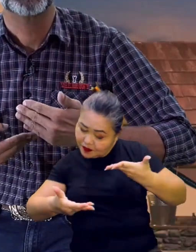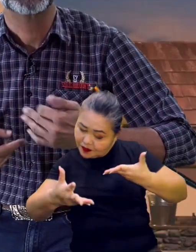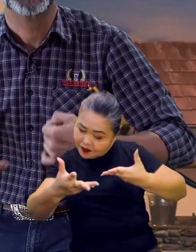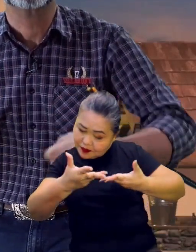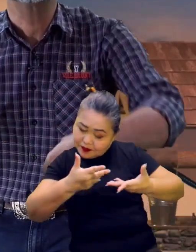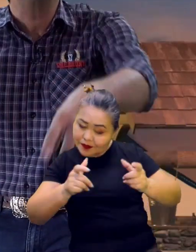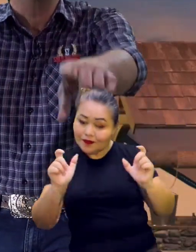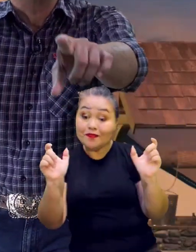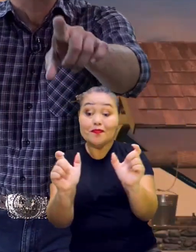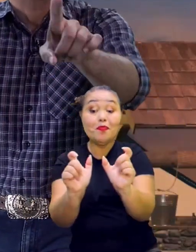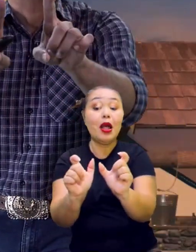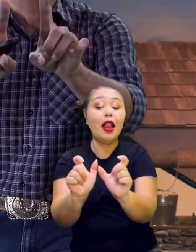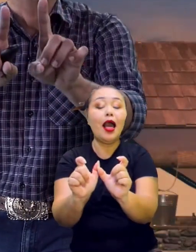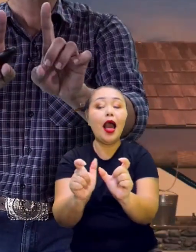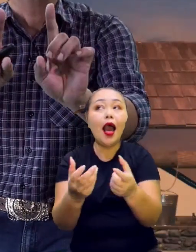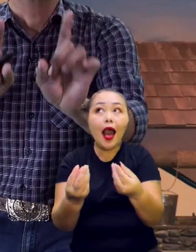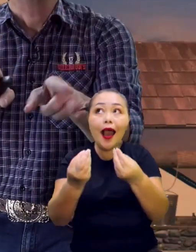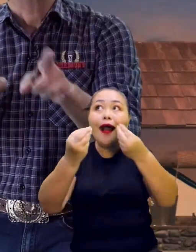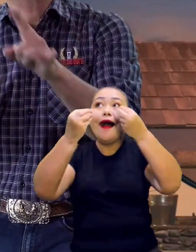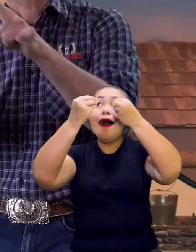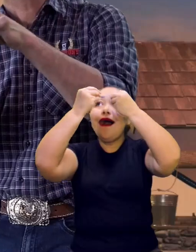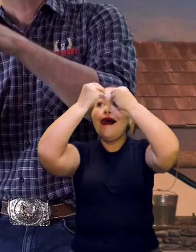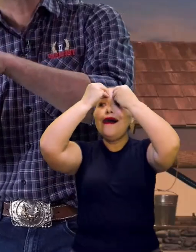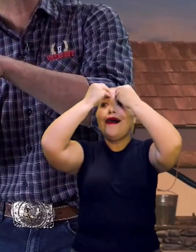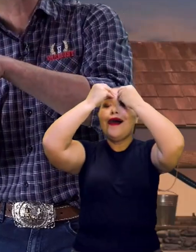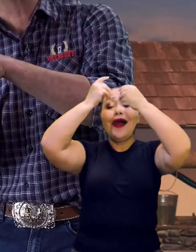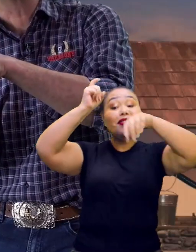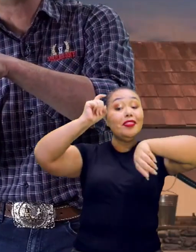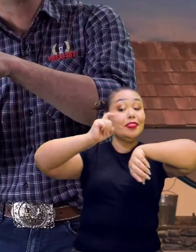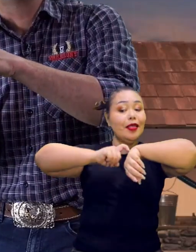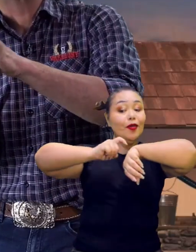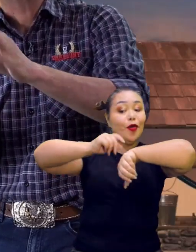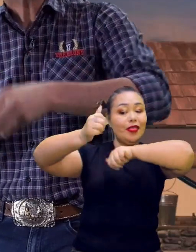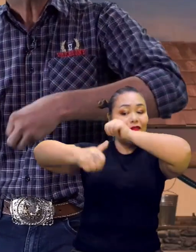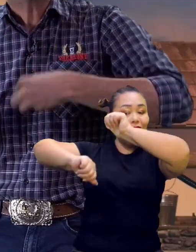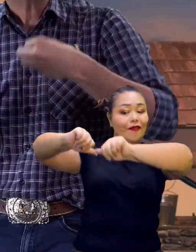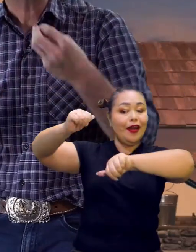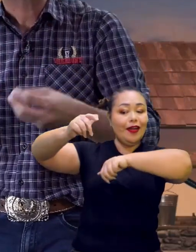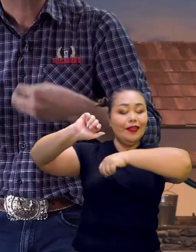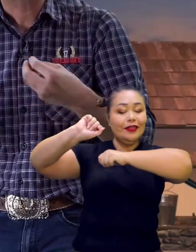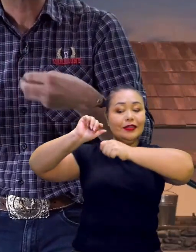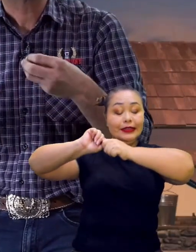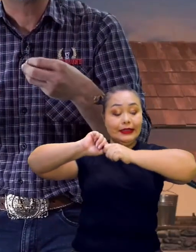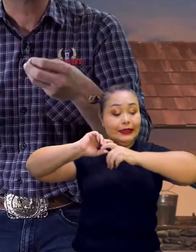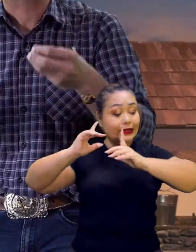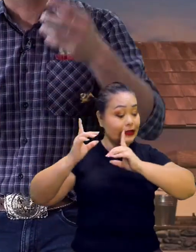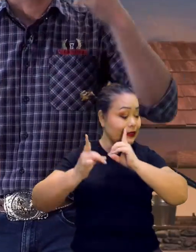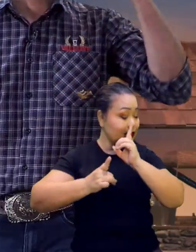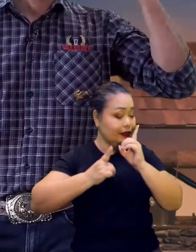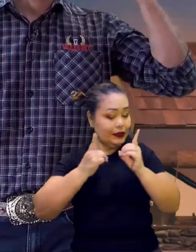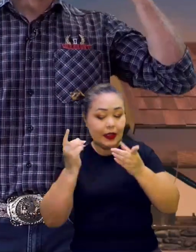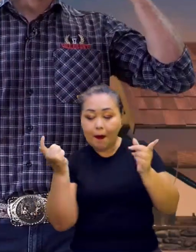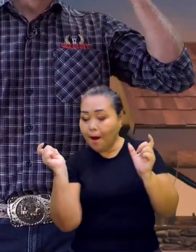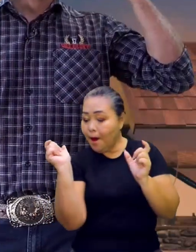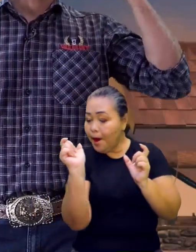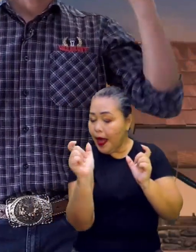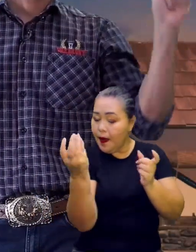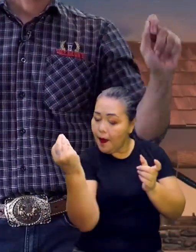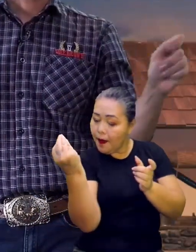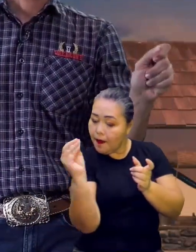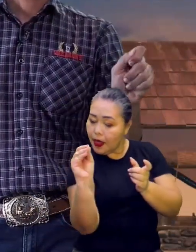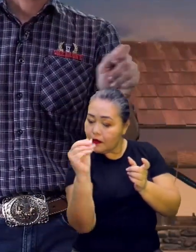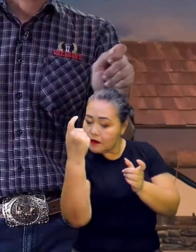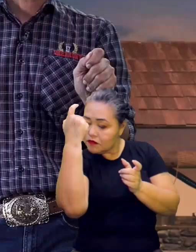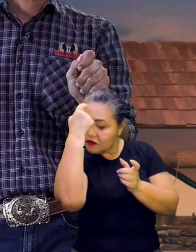familiarização com o termo técnico, fazendo com que na hora lá da avaliação, essa dinâmica de pôr o seu